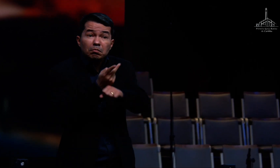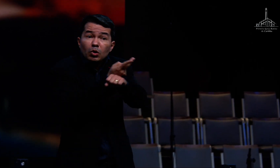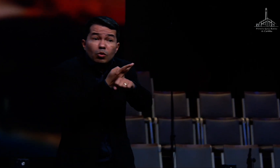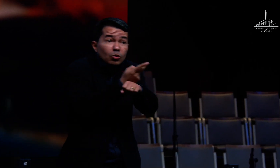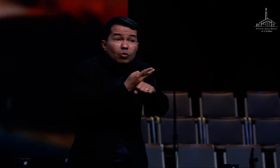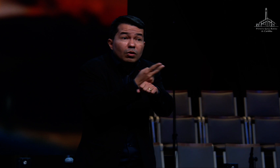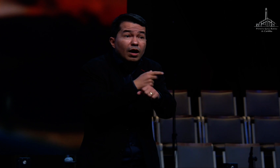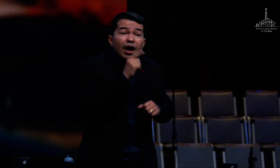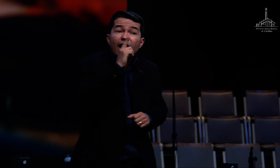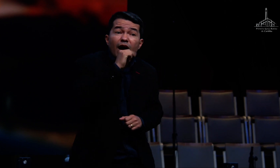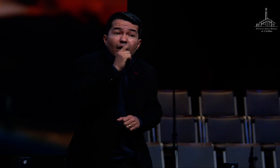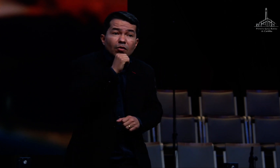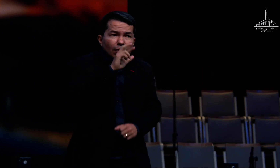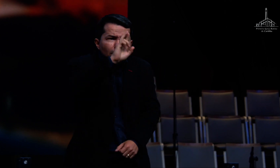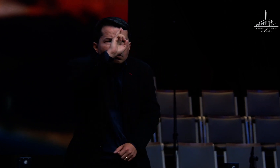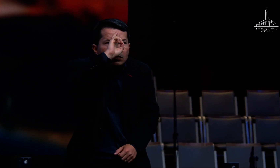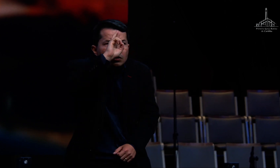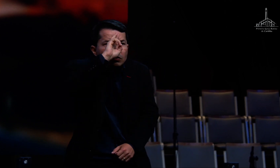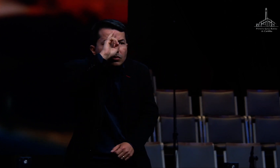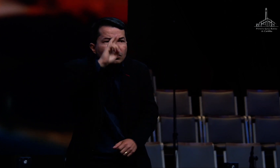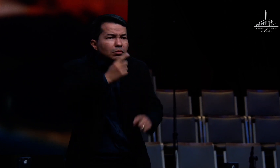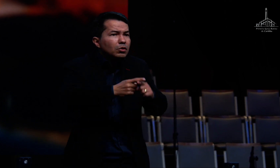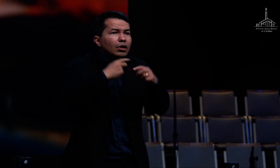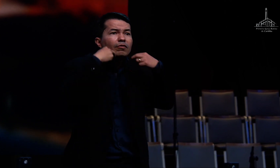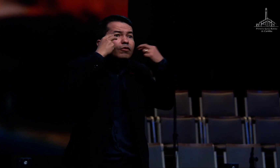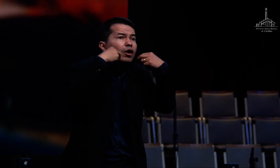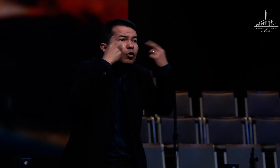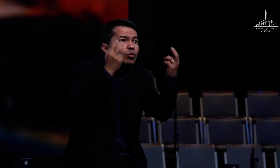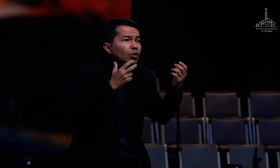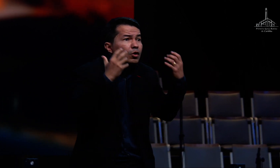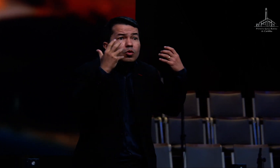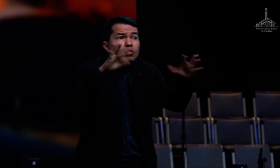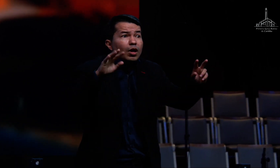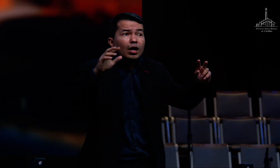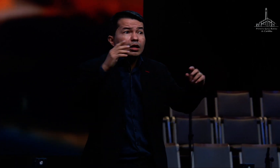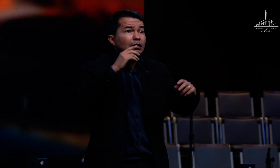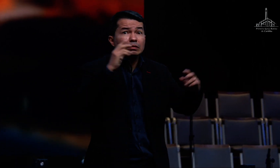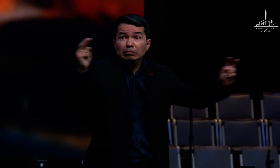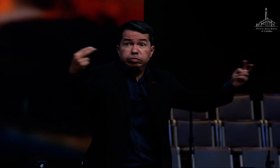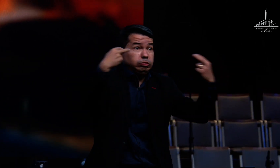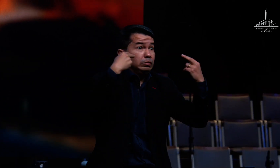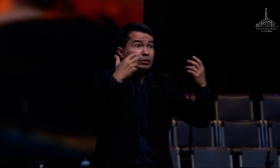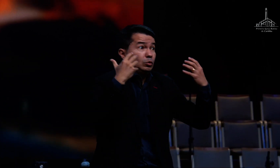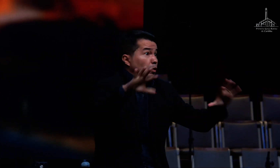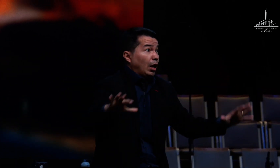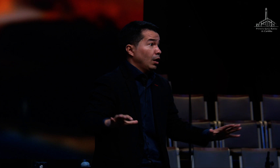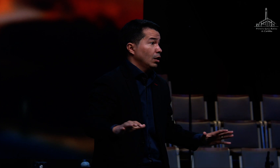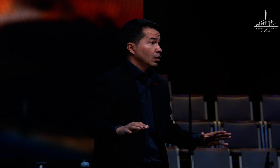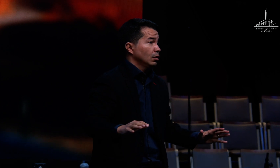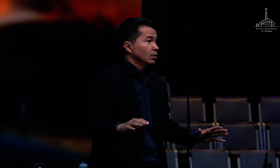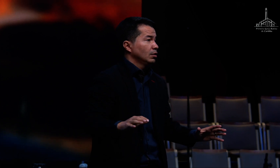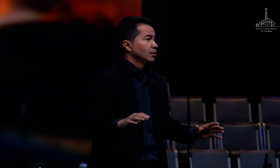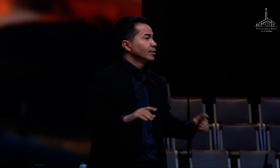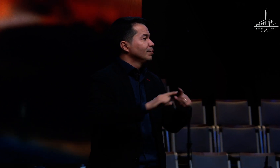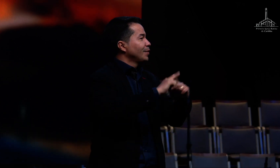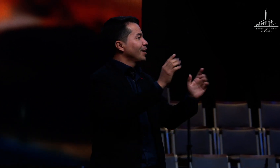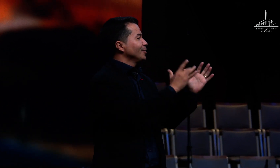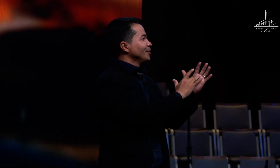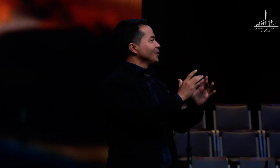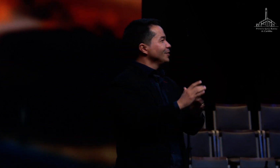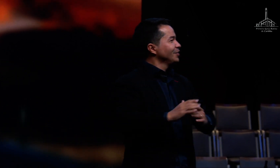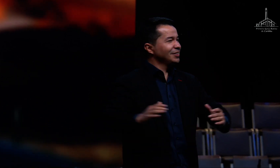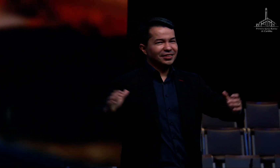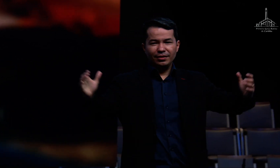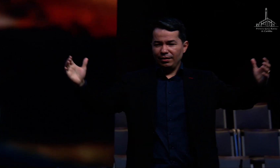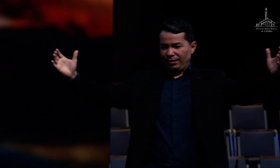apreensiva e estava ali para procurar um lugar para buscar água. E ela não queria que as pessoas olhassem para